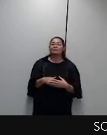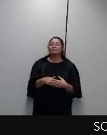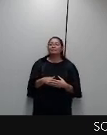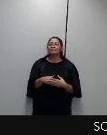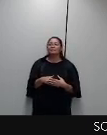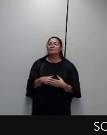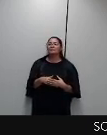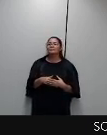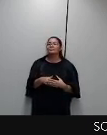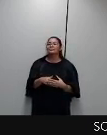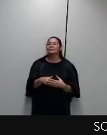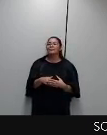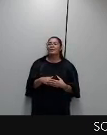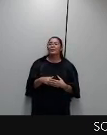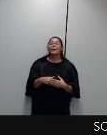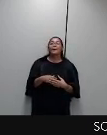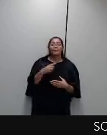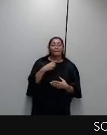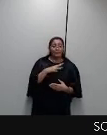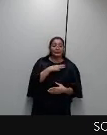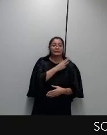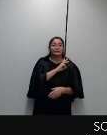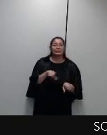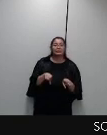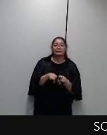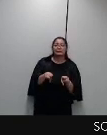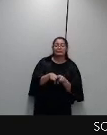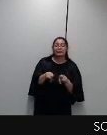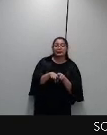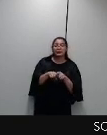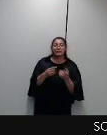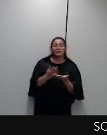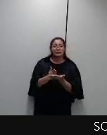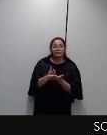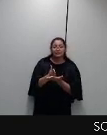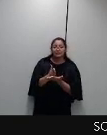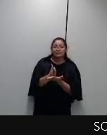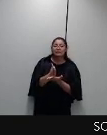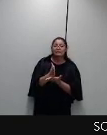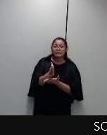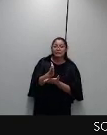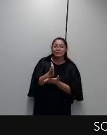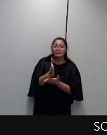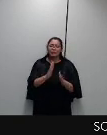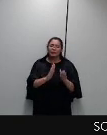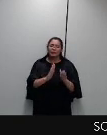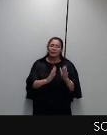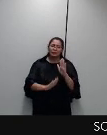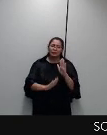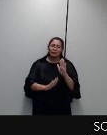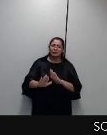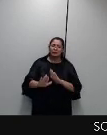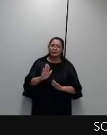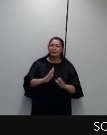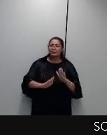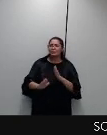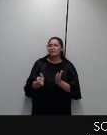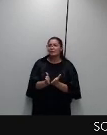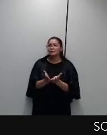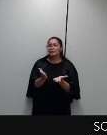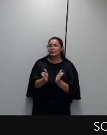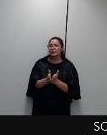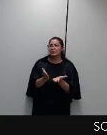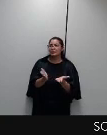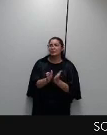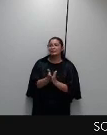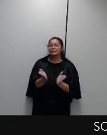o Benedito vão da linha de que se cuidando de a precário anti ato que autorizou a sério